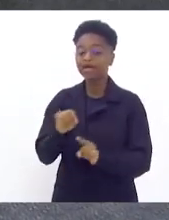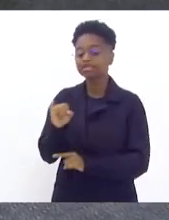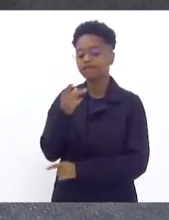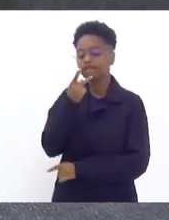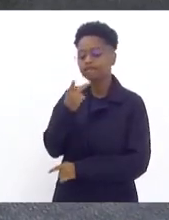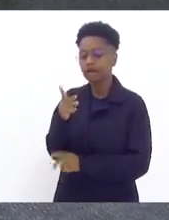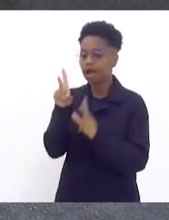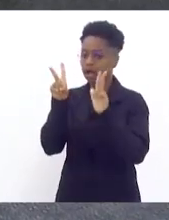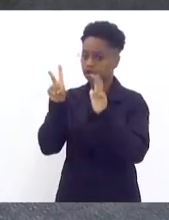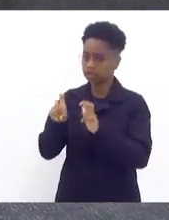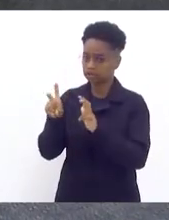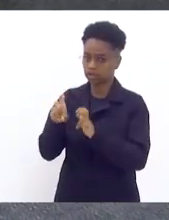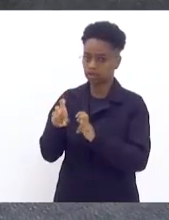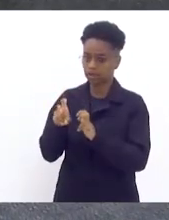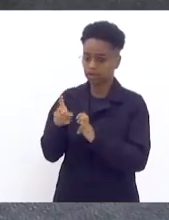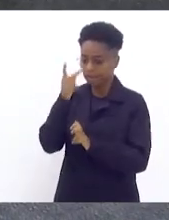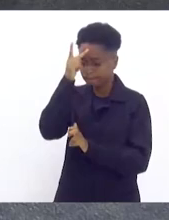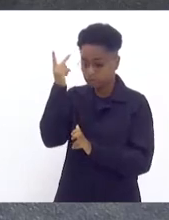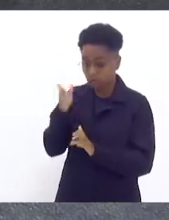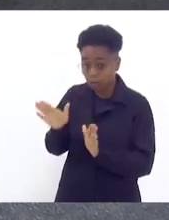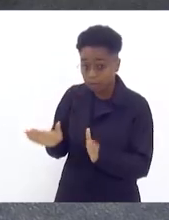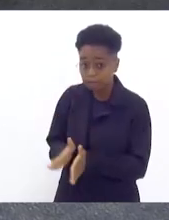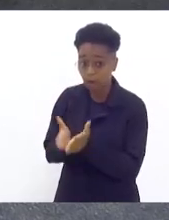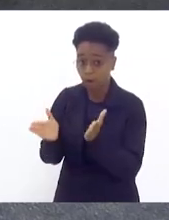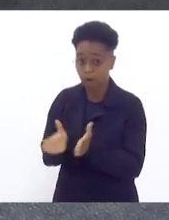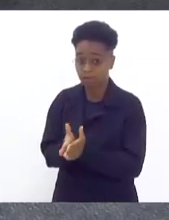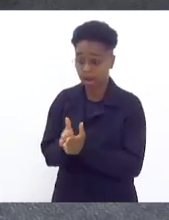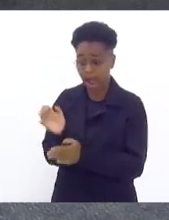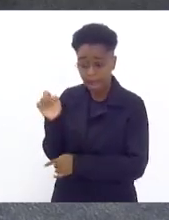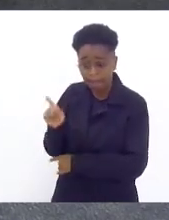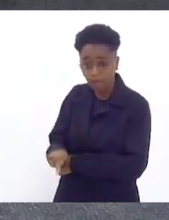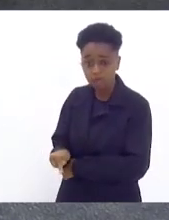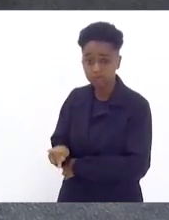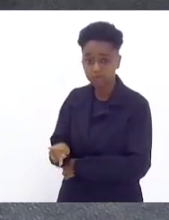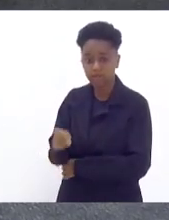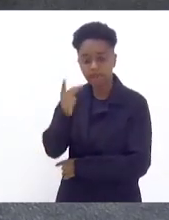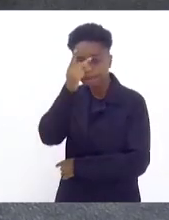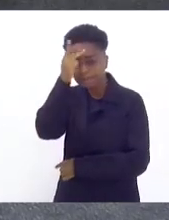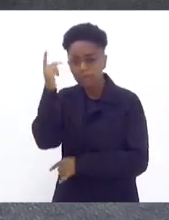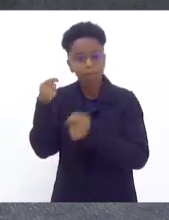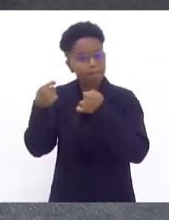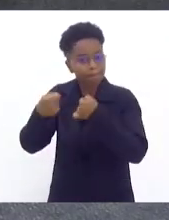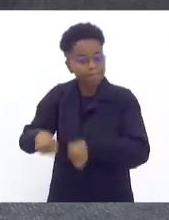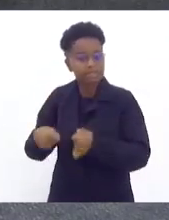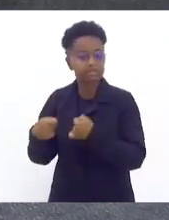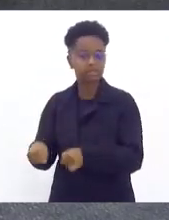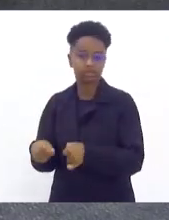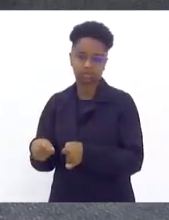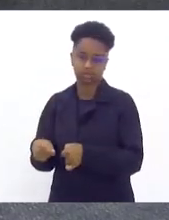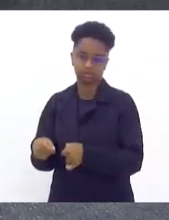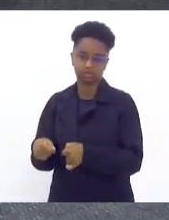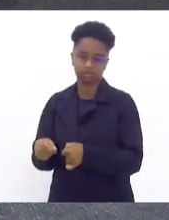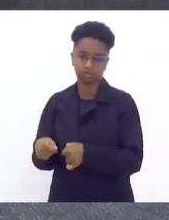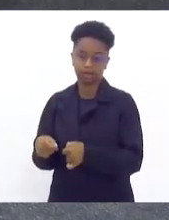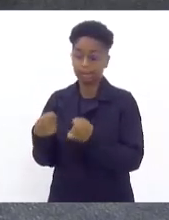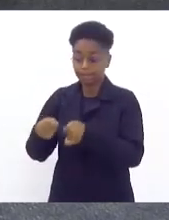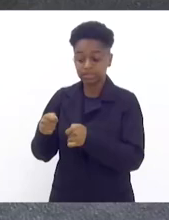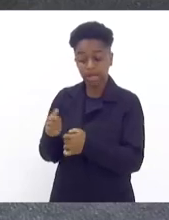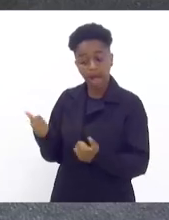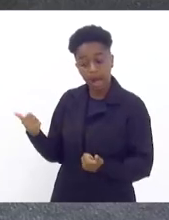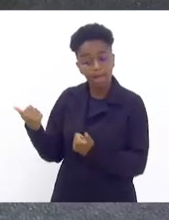tratar do pobre, do aposentado, daquele que precisa da